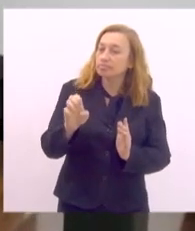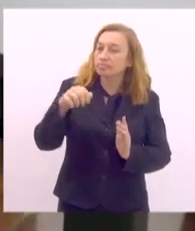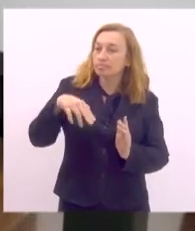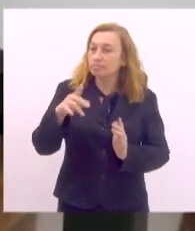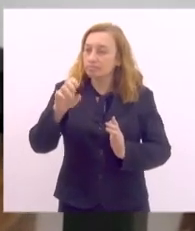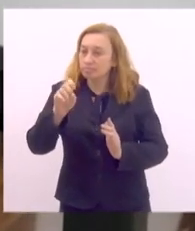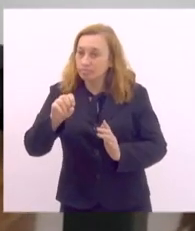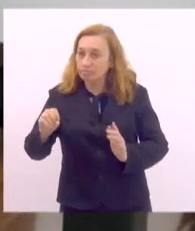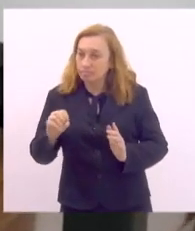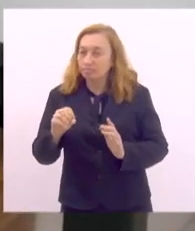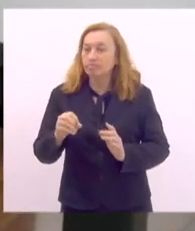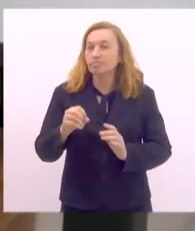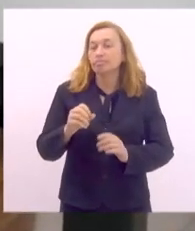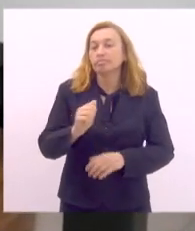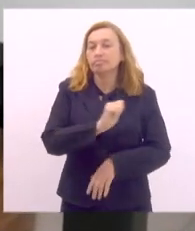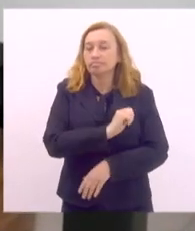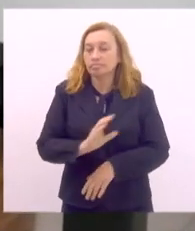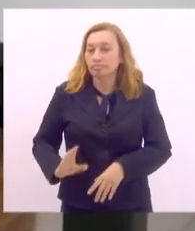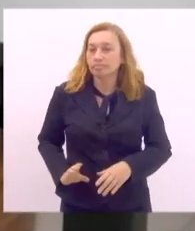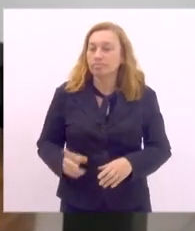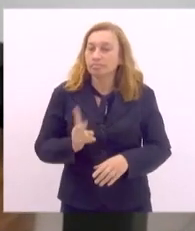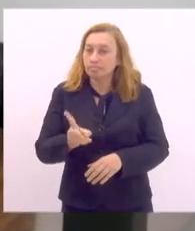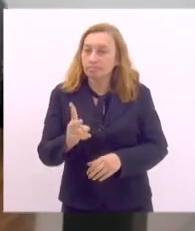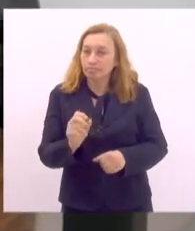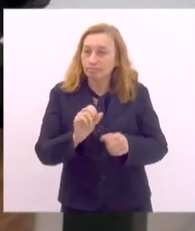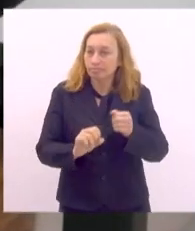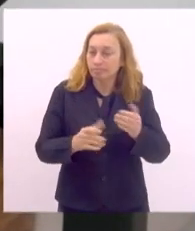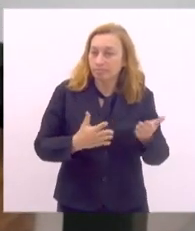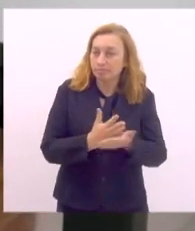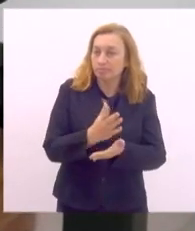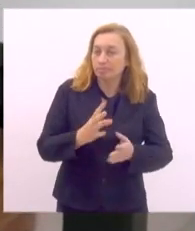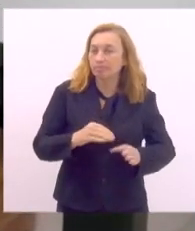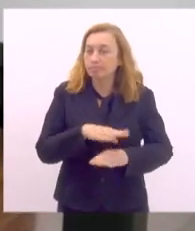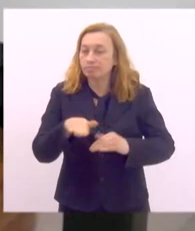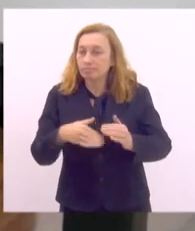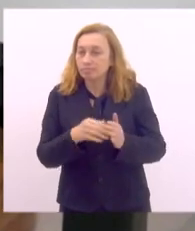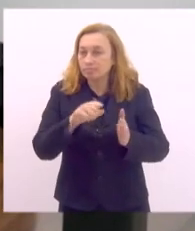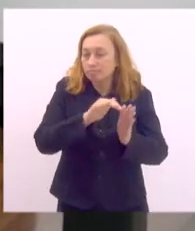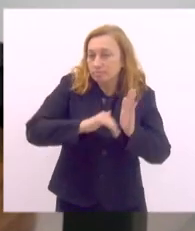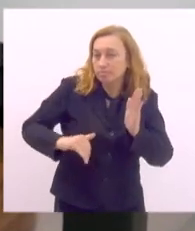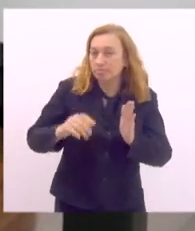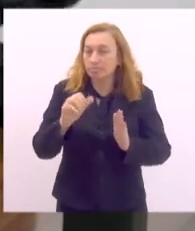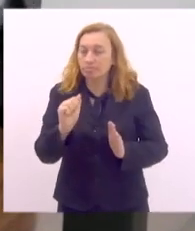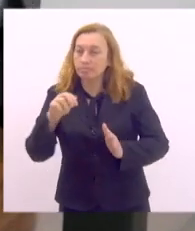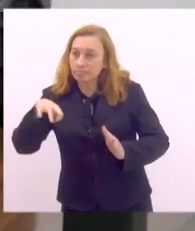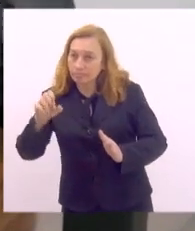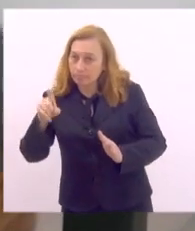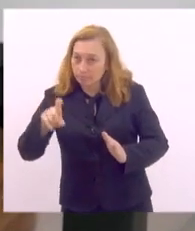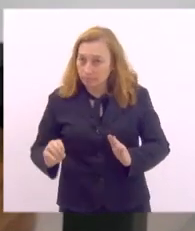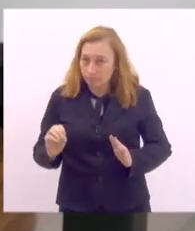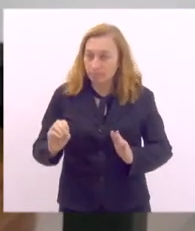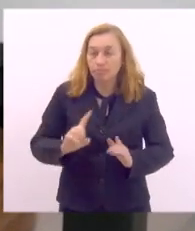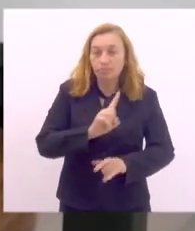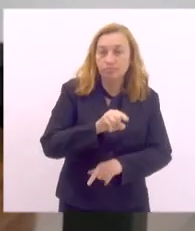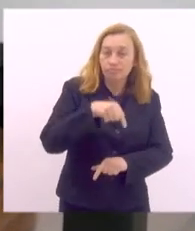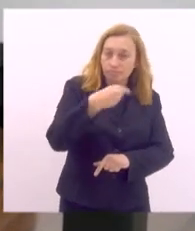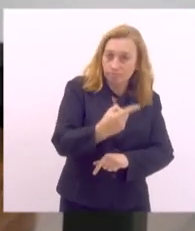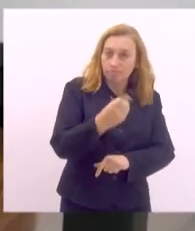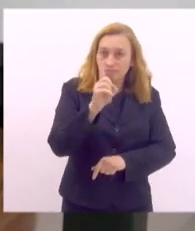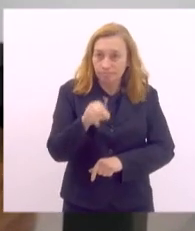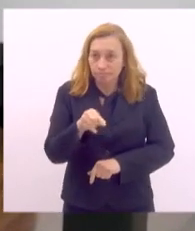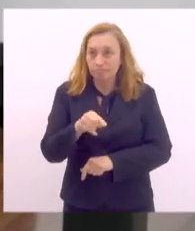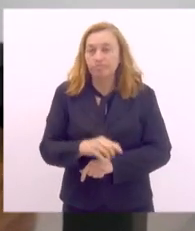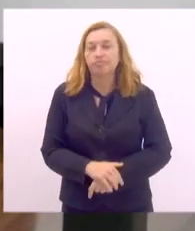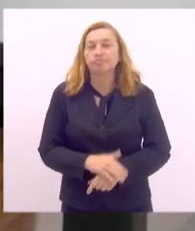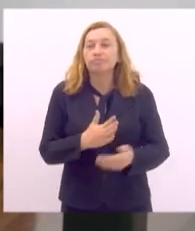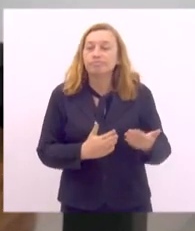Siciliano sempre faz, aprova tudo, mas retira o anexo, que está maior do que a outra área. A outra é a